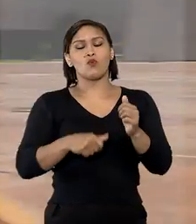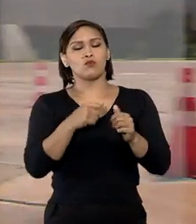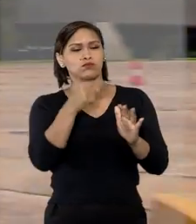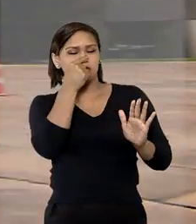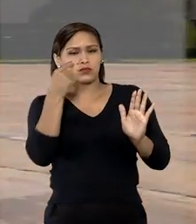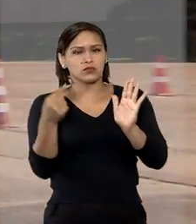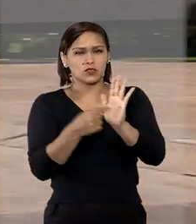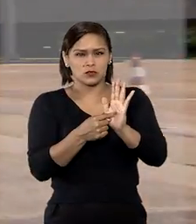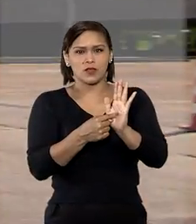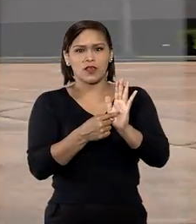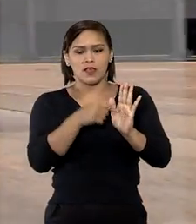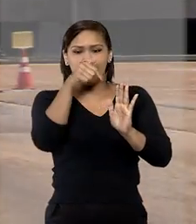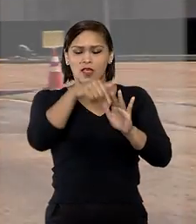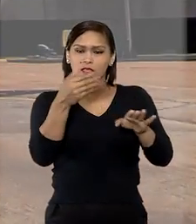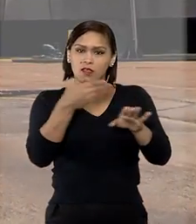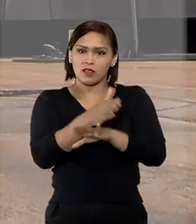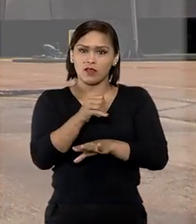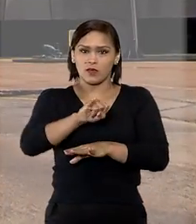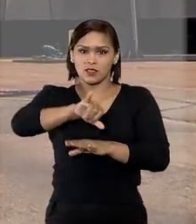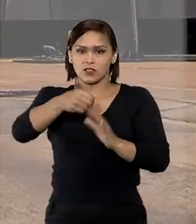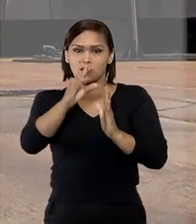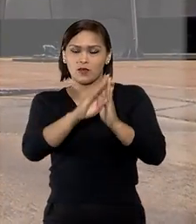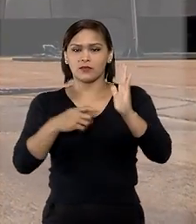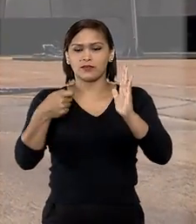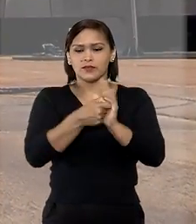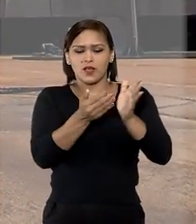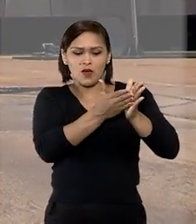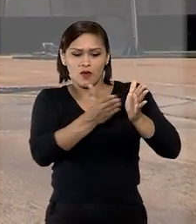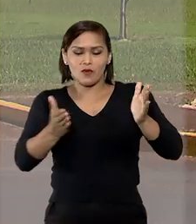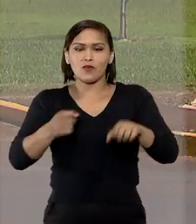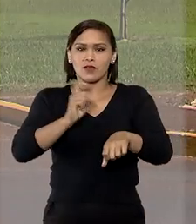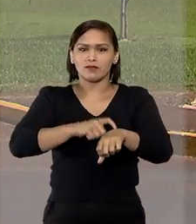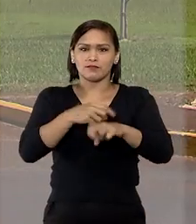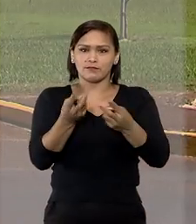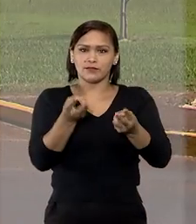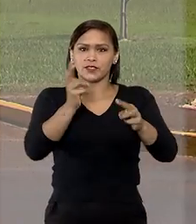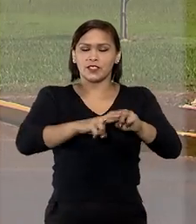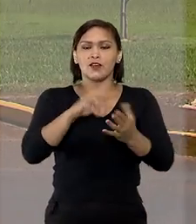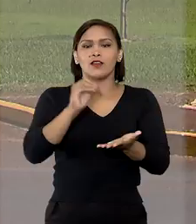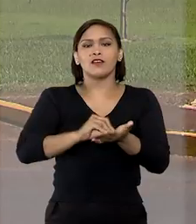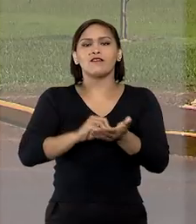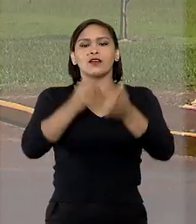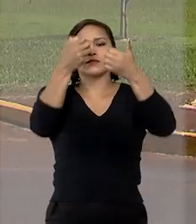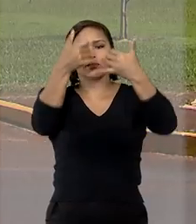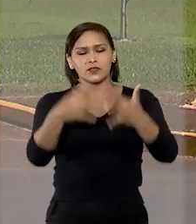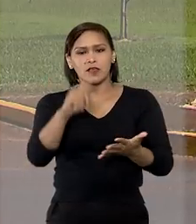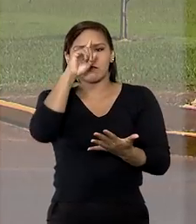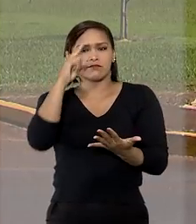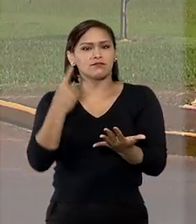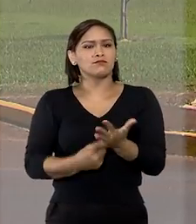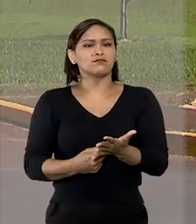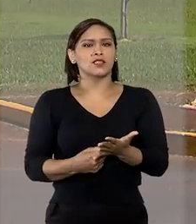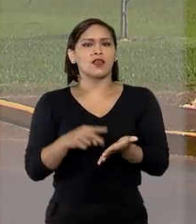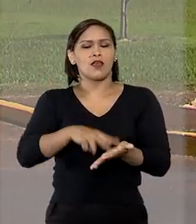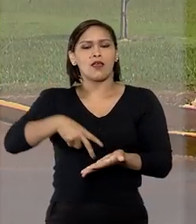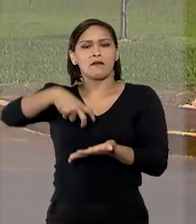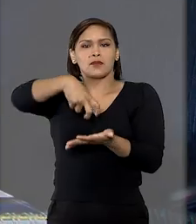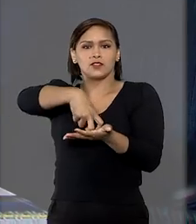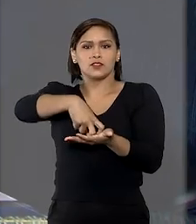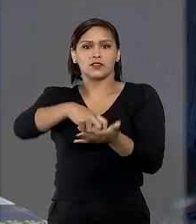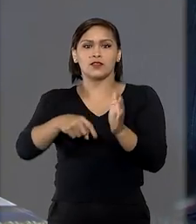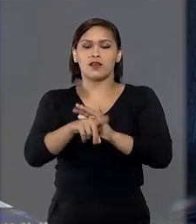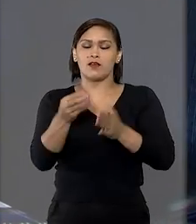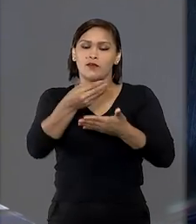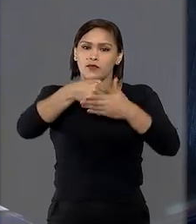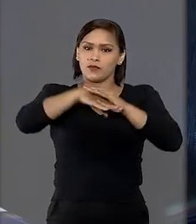suspeitos impetrou habeas corpus no STJ alegando excesso de prazo na prisão EA ausência de fundamentação na decisão que impôs a medida